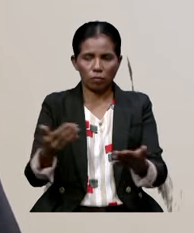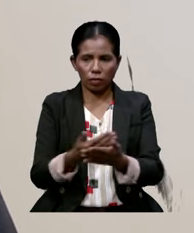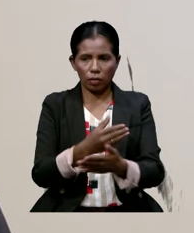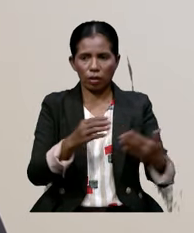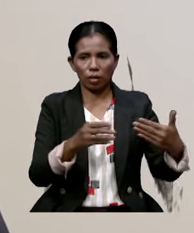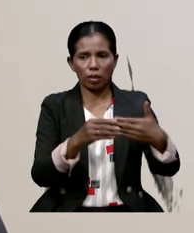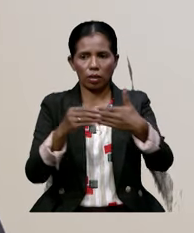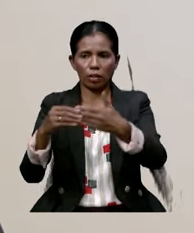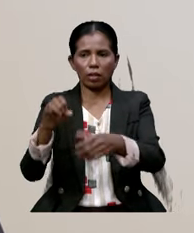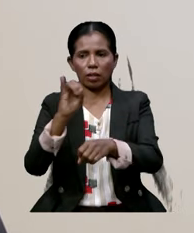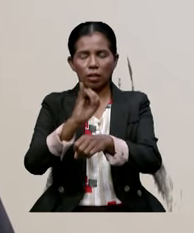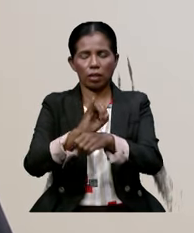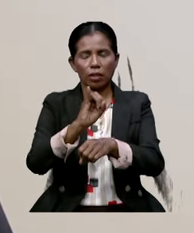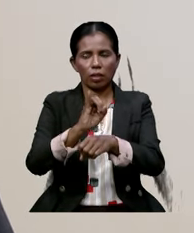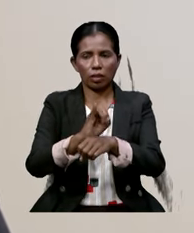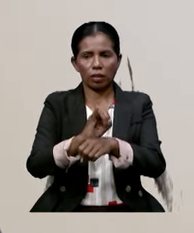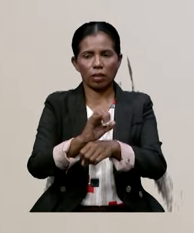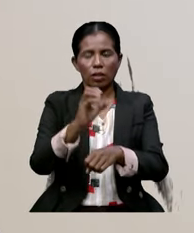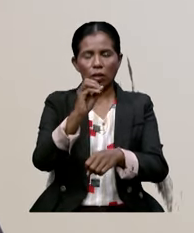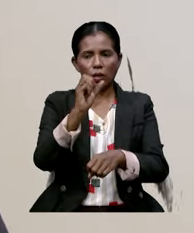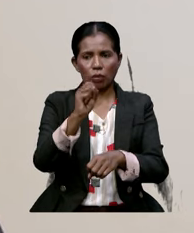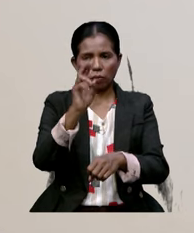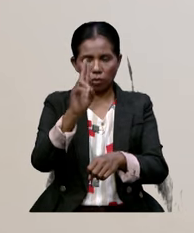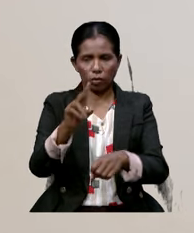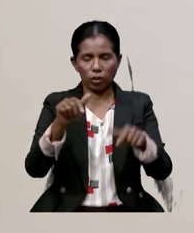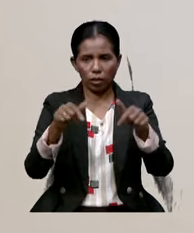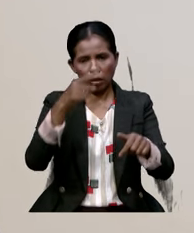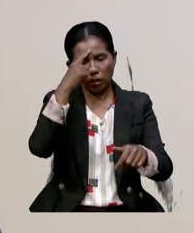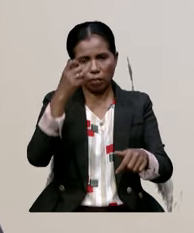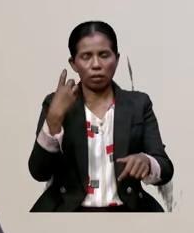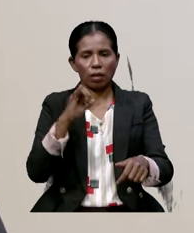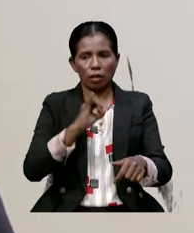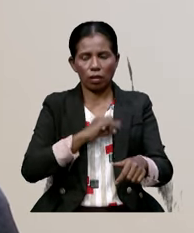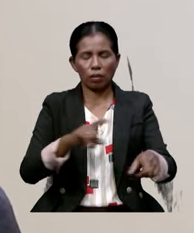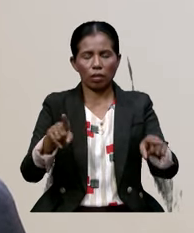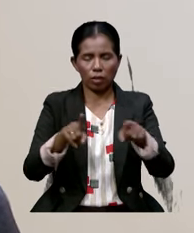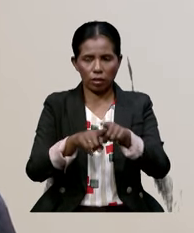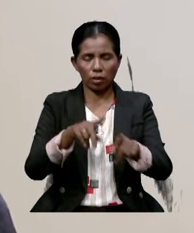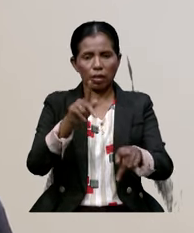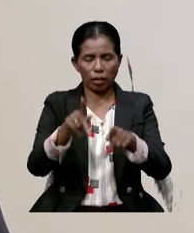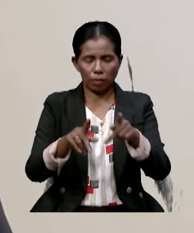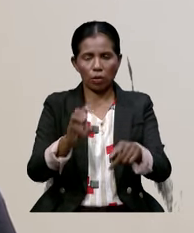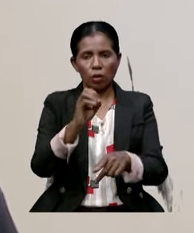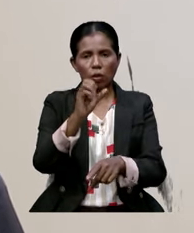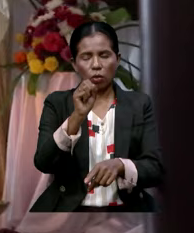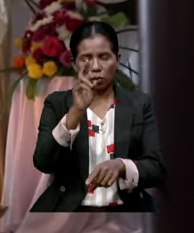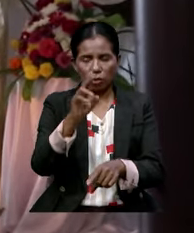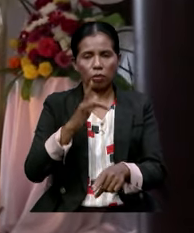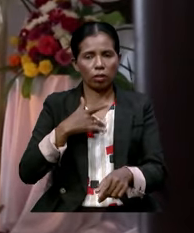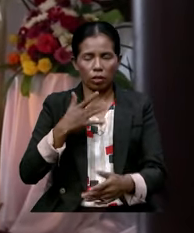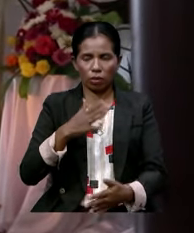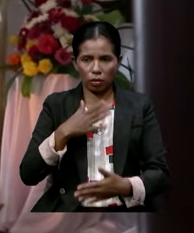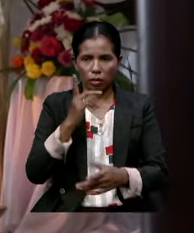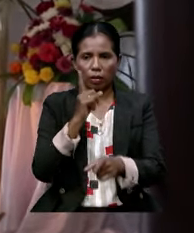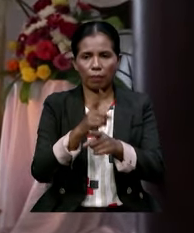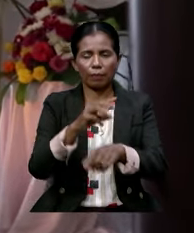a minha paróquia Santa Teresina Ossu e Dene, também Dene, mas ao nudar Sarani Ossu, ao orgulho Tepteves. Depois